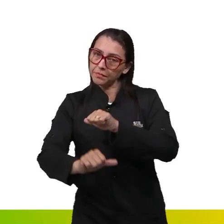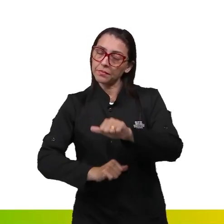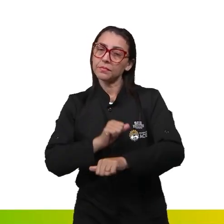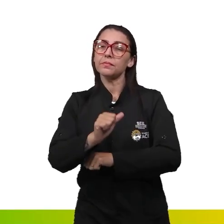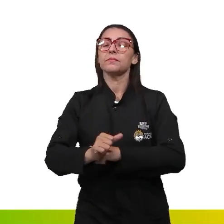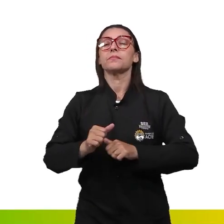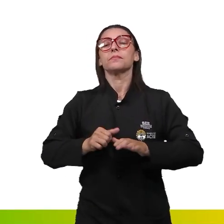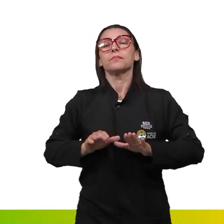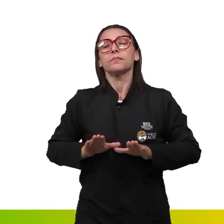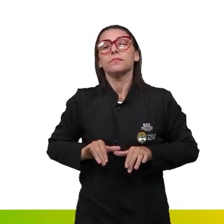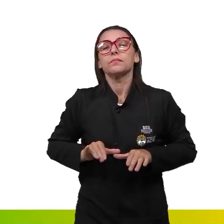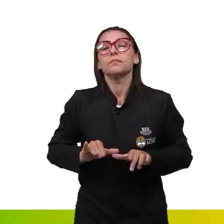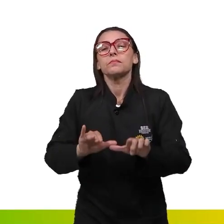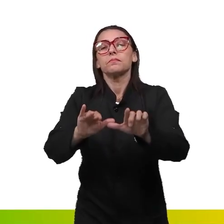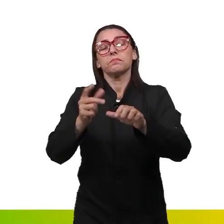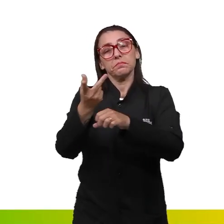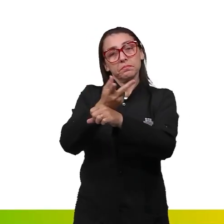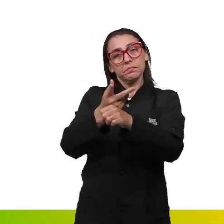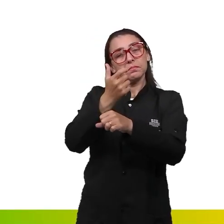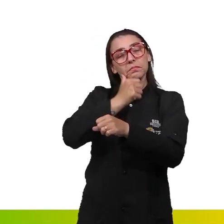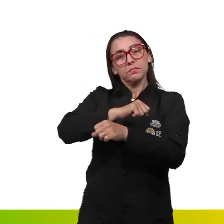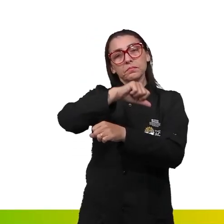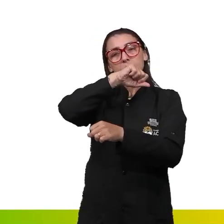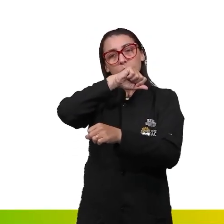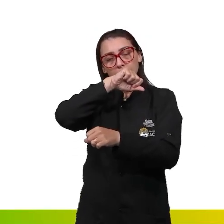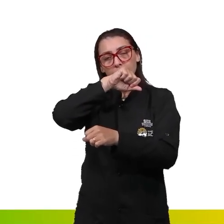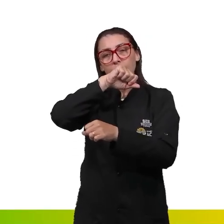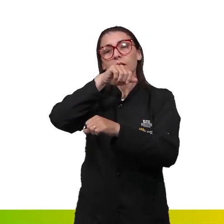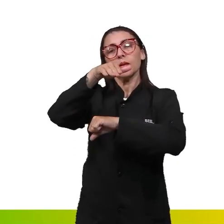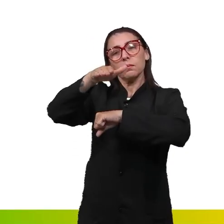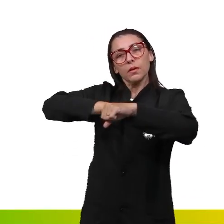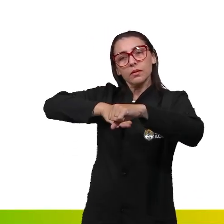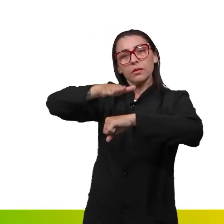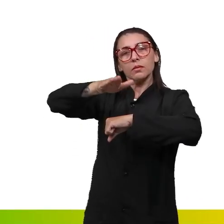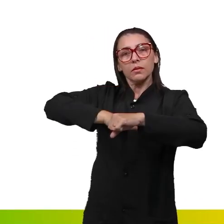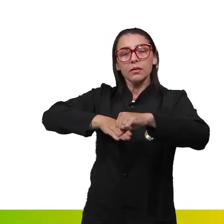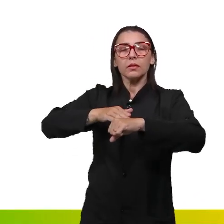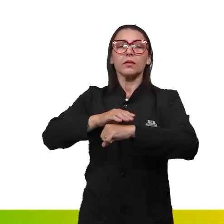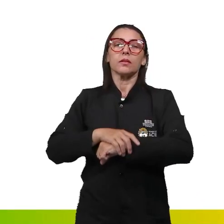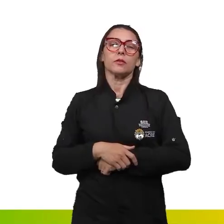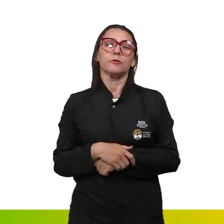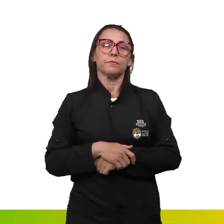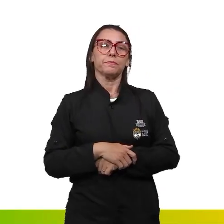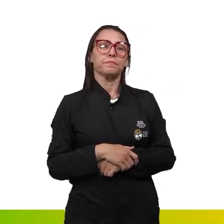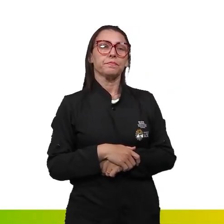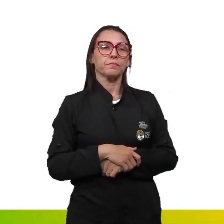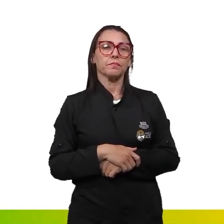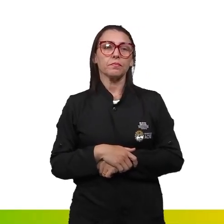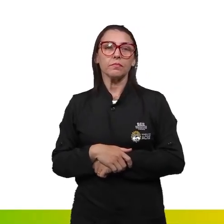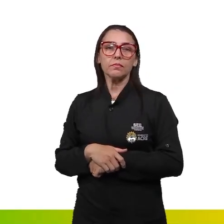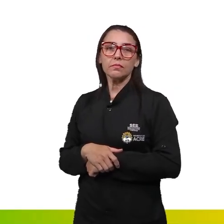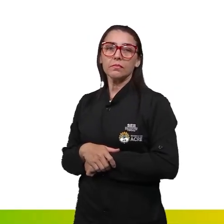uma ave para poder procurar sua mãe e elas ficam lamentando, ai, ai, mamá, ai, ai, mamá. Essa é a resposta correta.